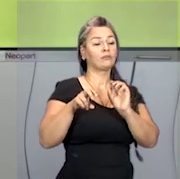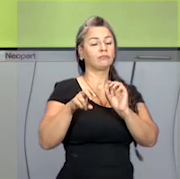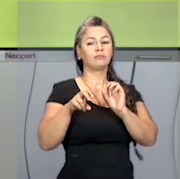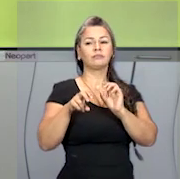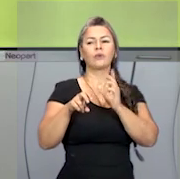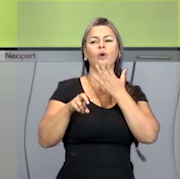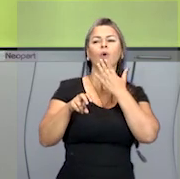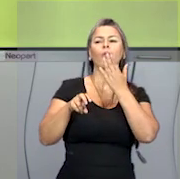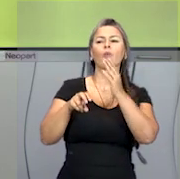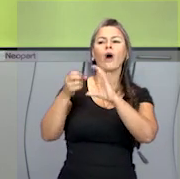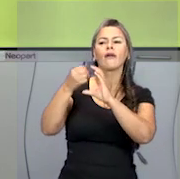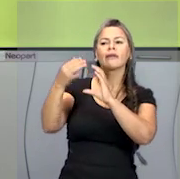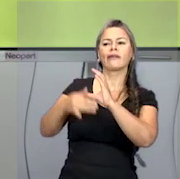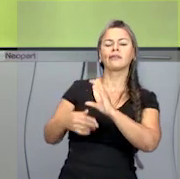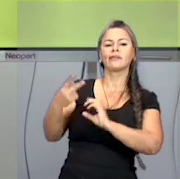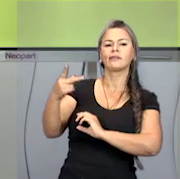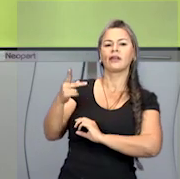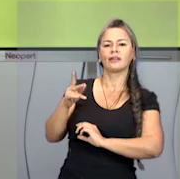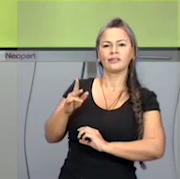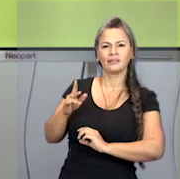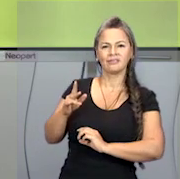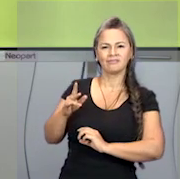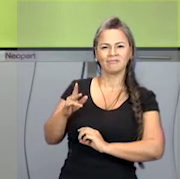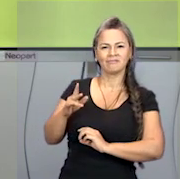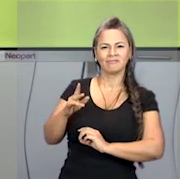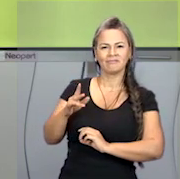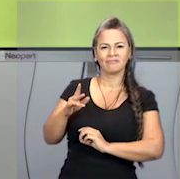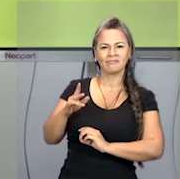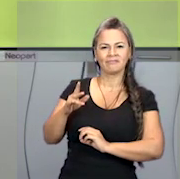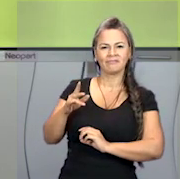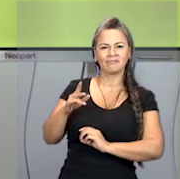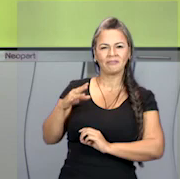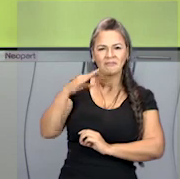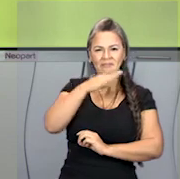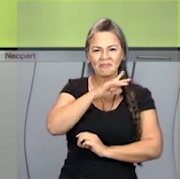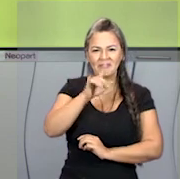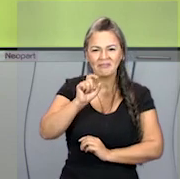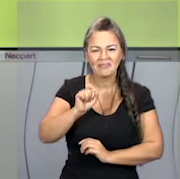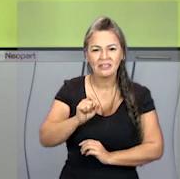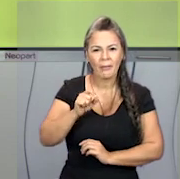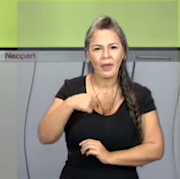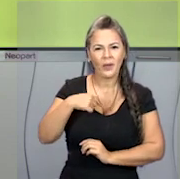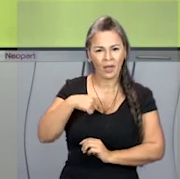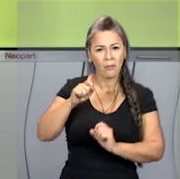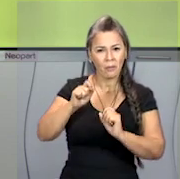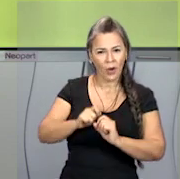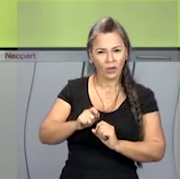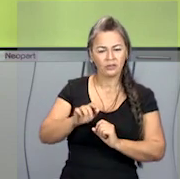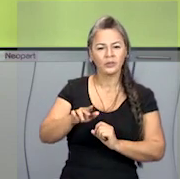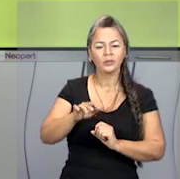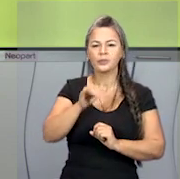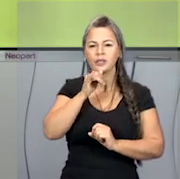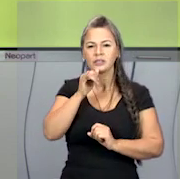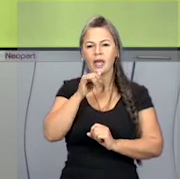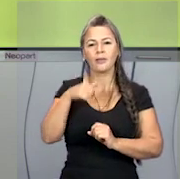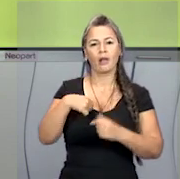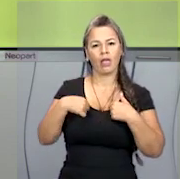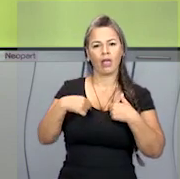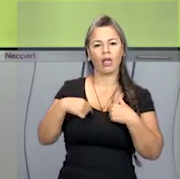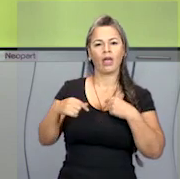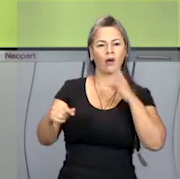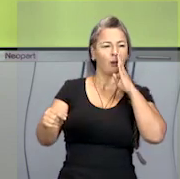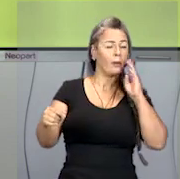tem? Porque a forma como eu julgo as pessoas para falar que ela é um marginal, que deve